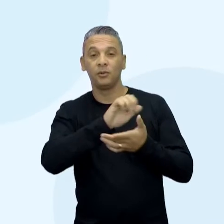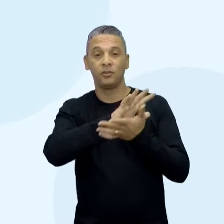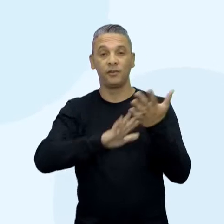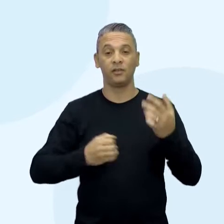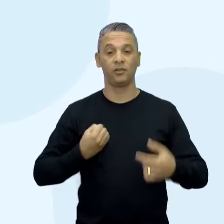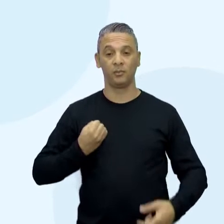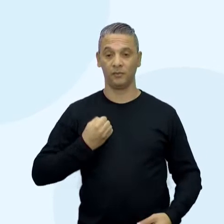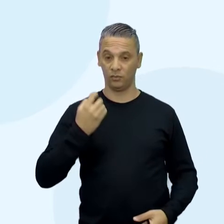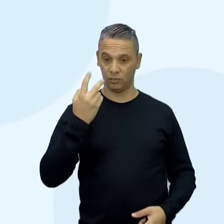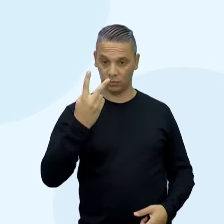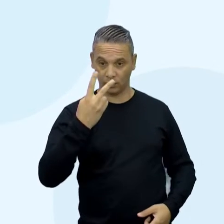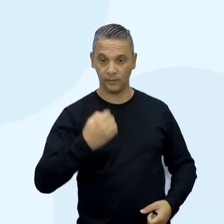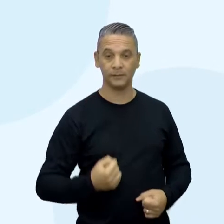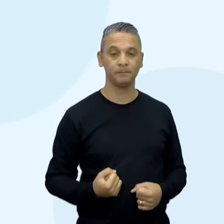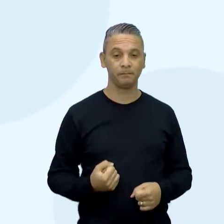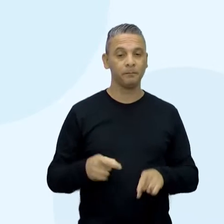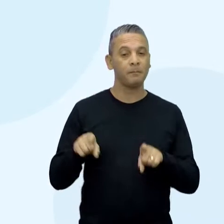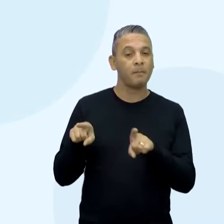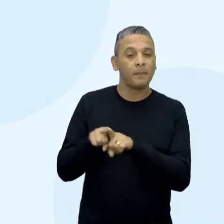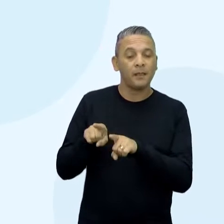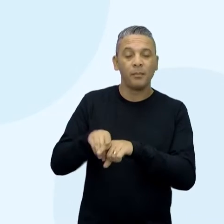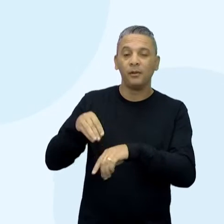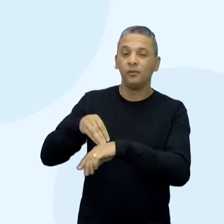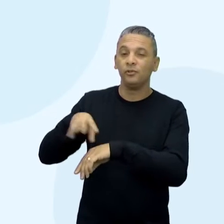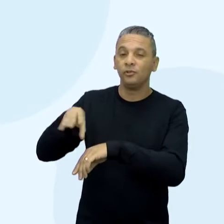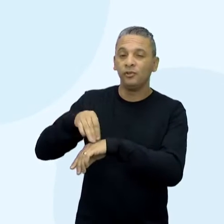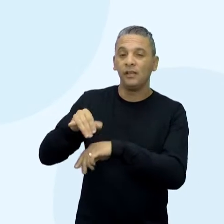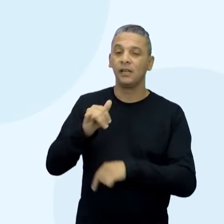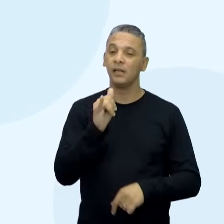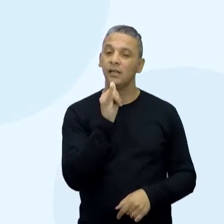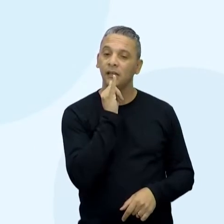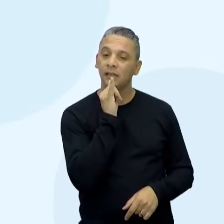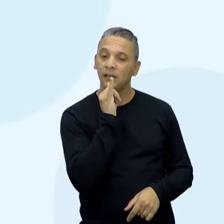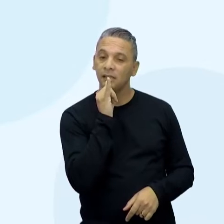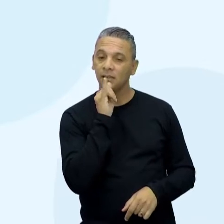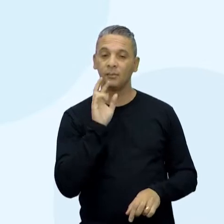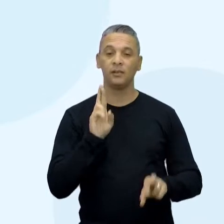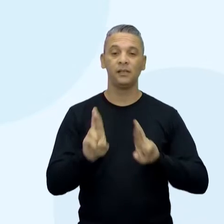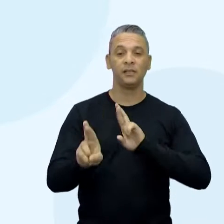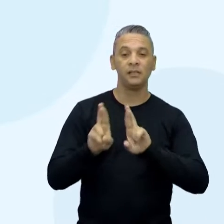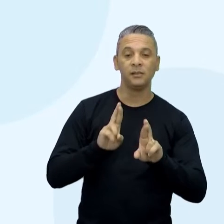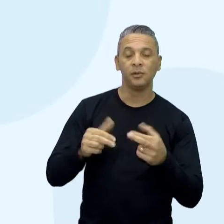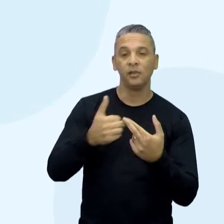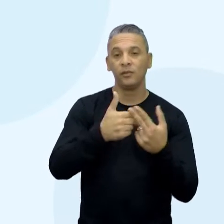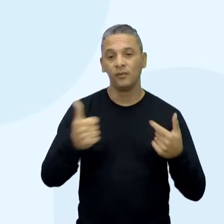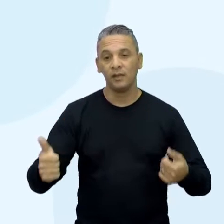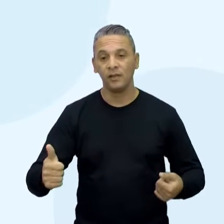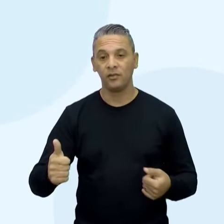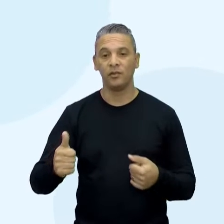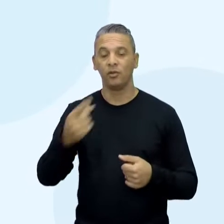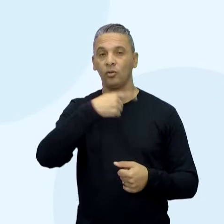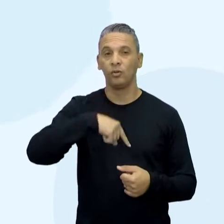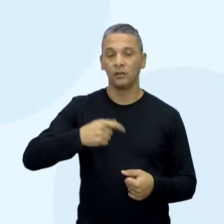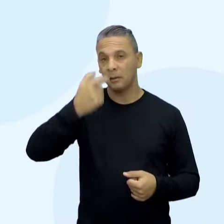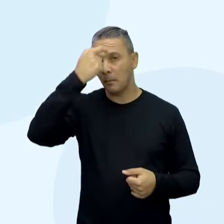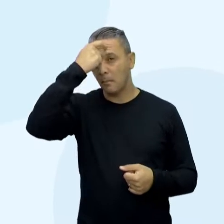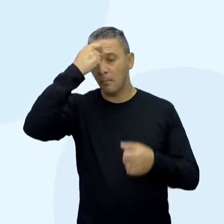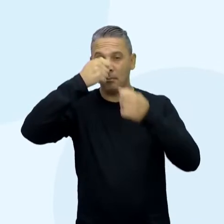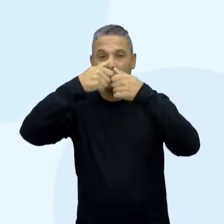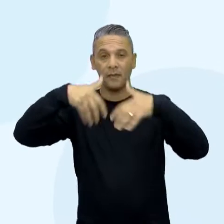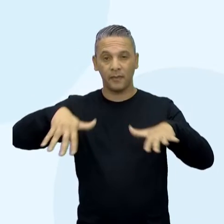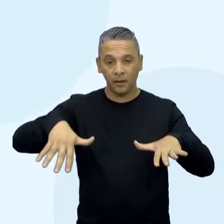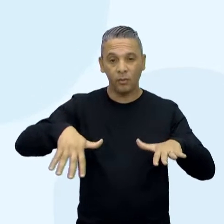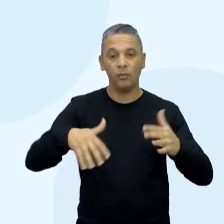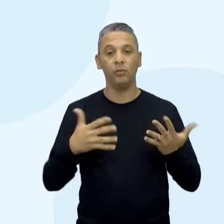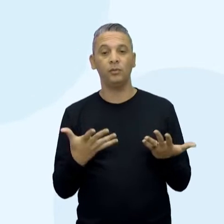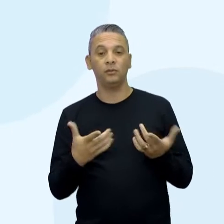da atividade 2. Depois, vamos rever algumas dicas e exemplos de como responder à atividade utilizando